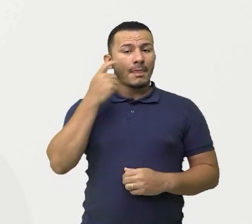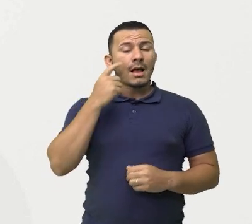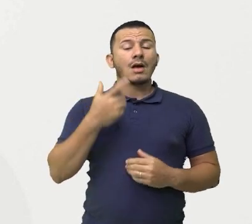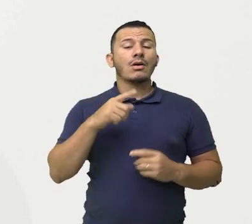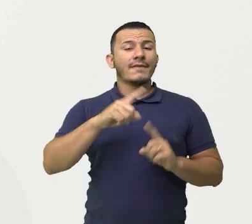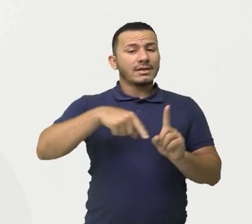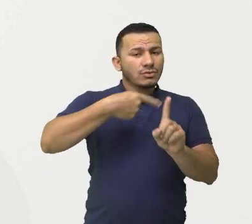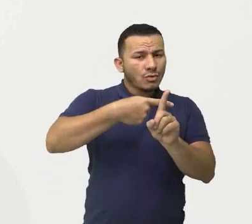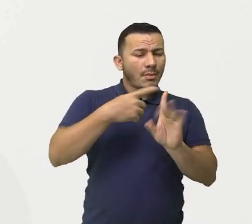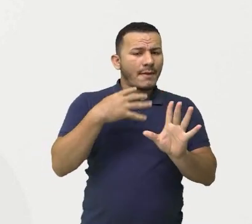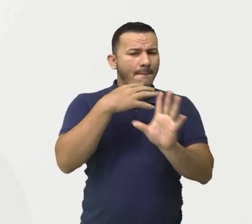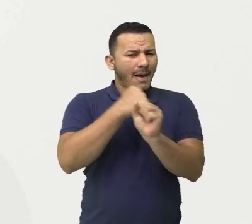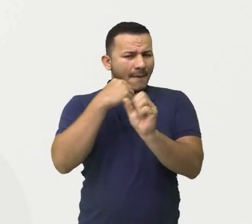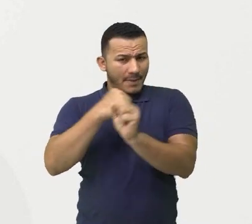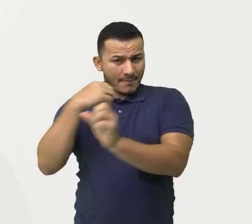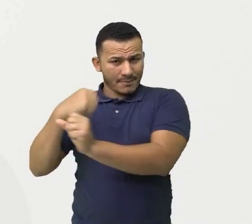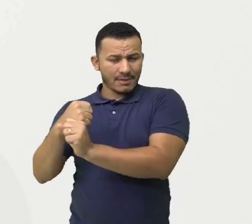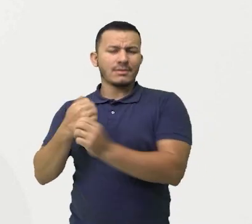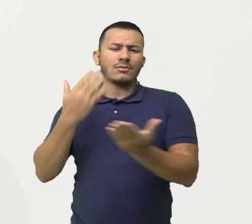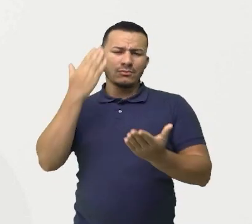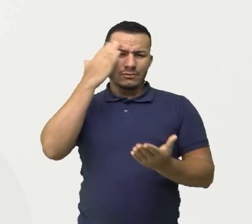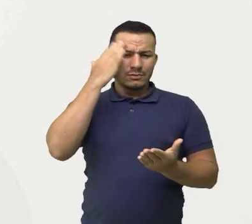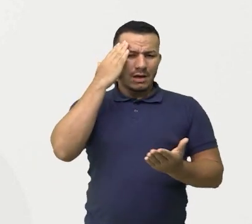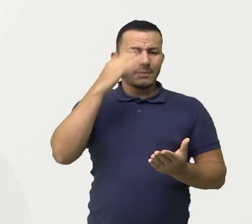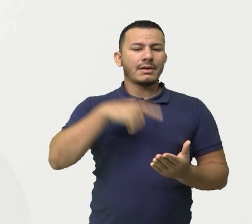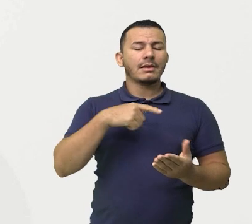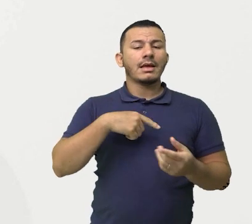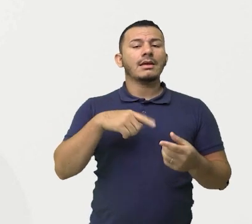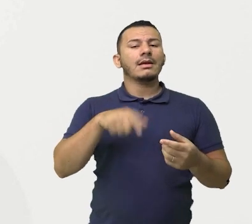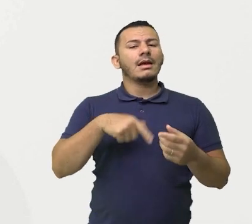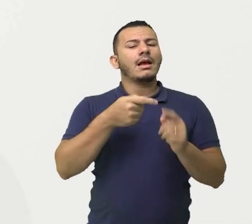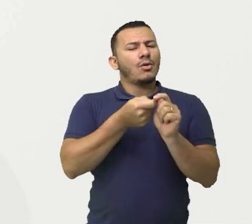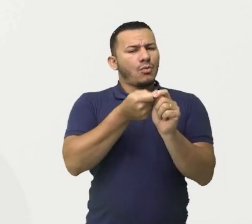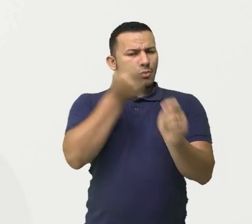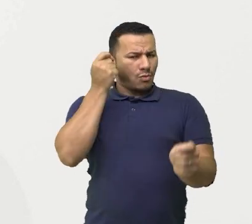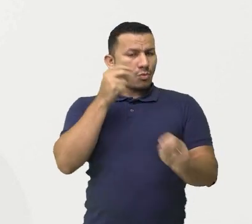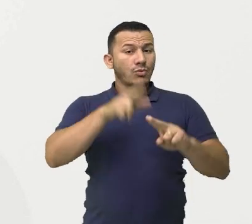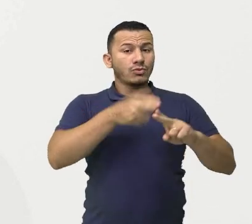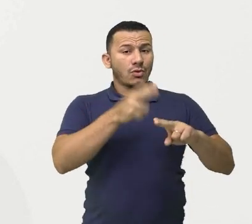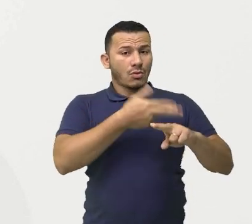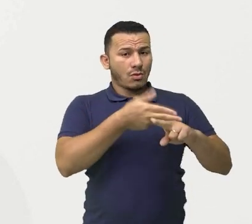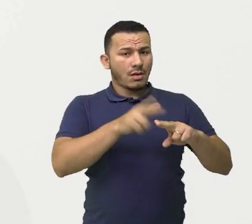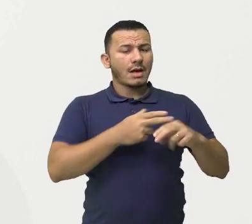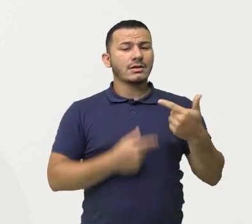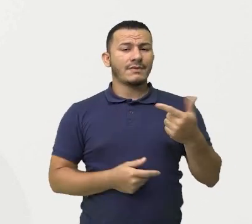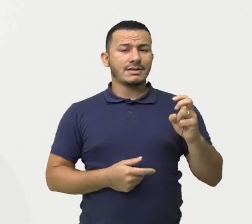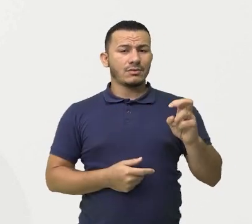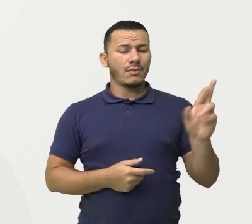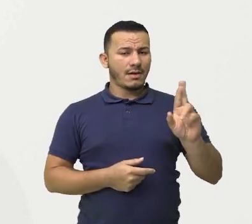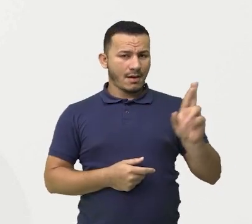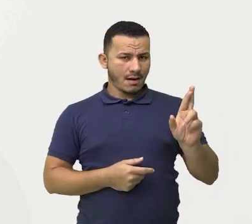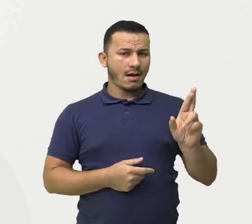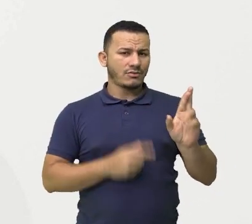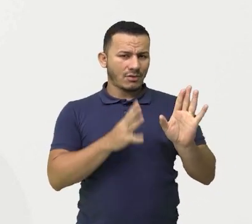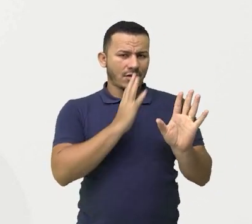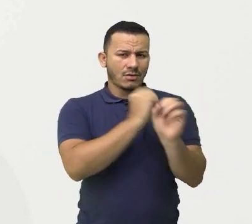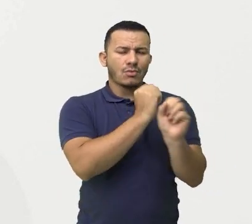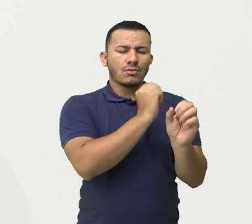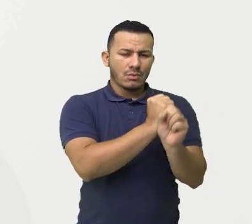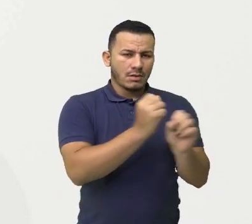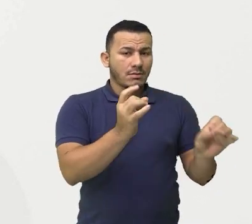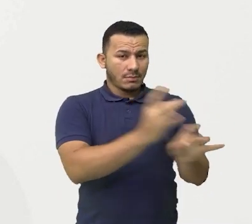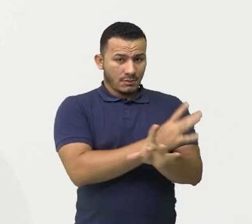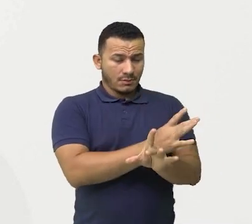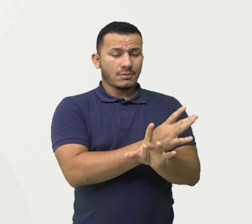é o lucro pela venda? É só a gente somar. A gente já sabe, ó, que foram vendidos que o lucro do bolo de chocolate foi de R$25, a gente fez os cálculos na